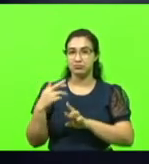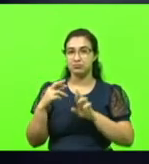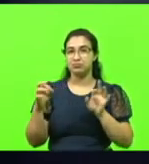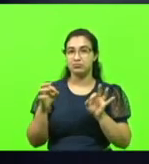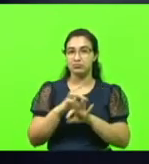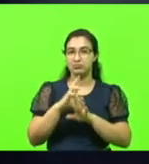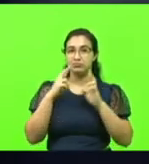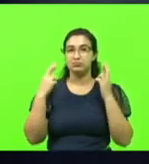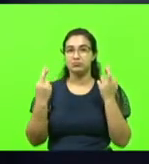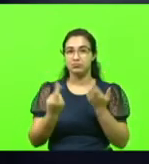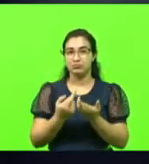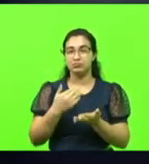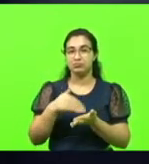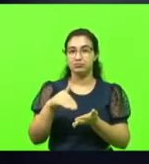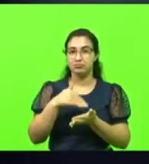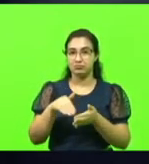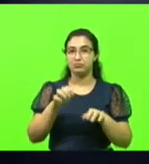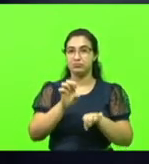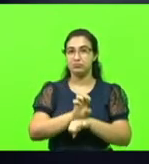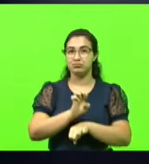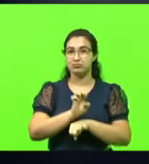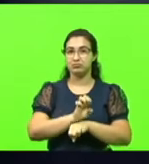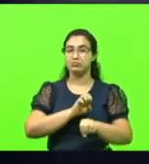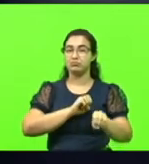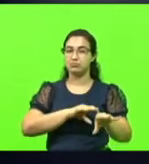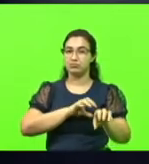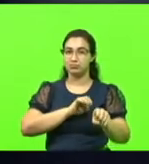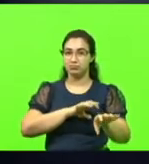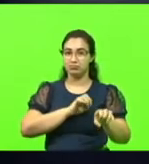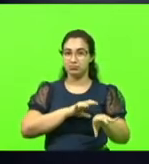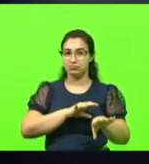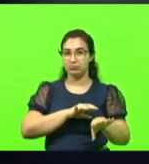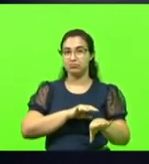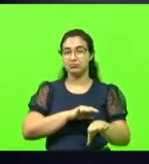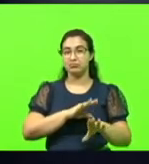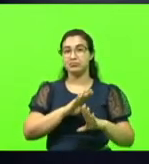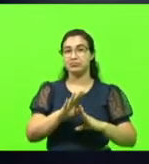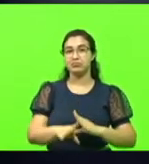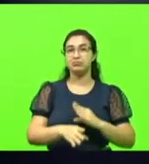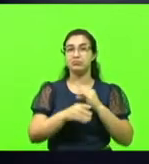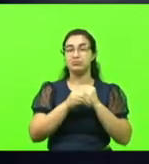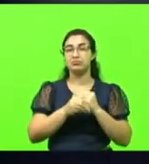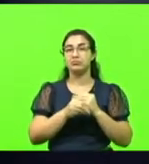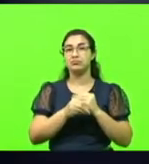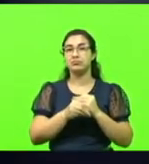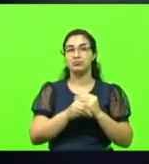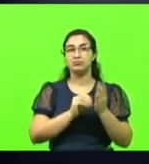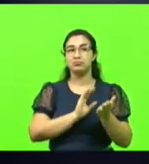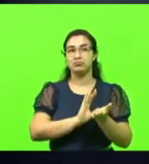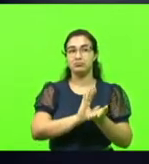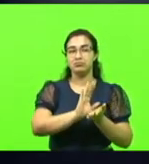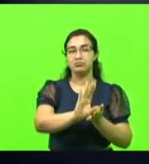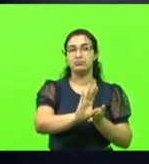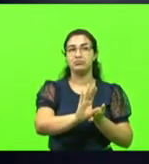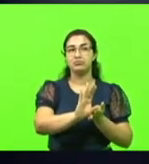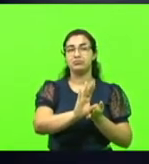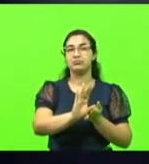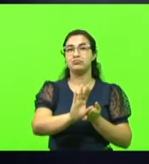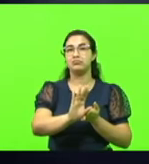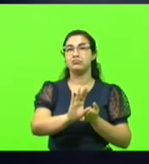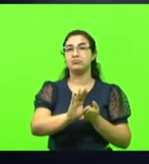da Secretaria Estadual de Educação sobre as emendas que nós destinamos para a